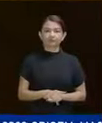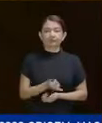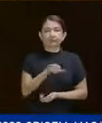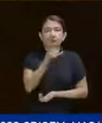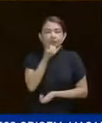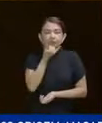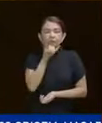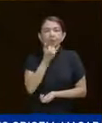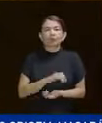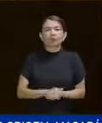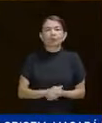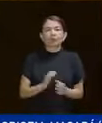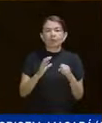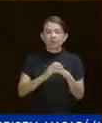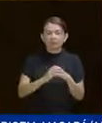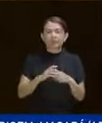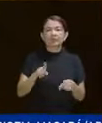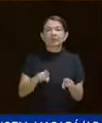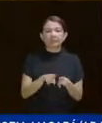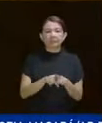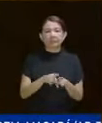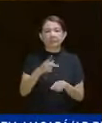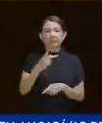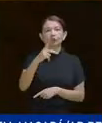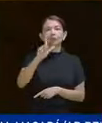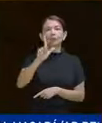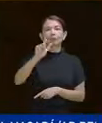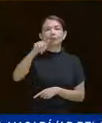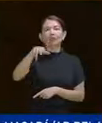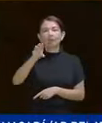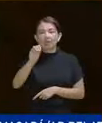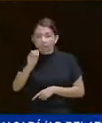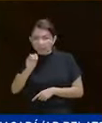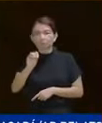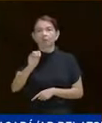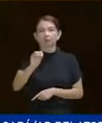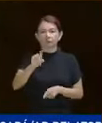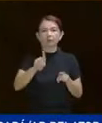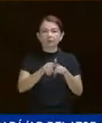do Tribunal Regional Eleitoral e do Pleno, através de agravo,